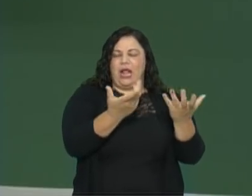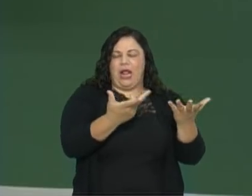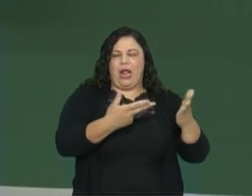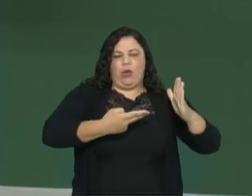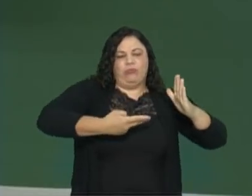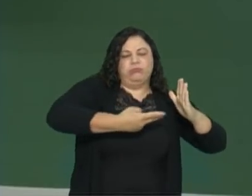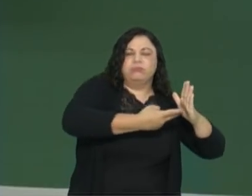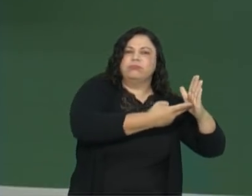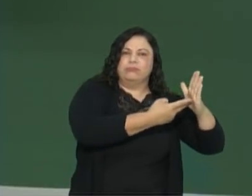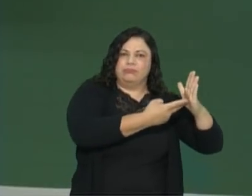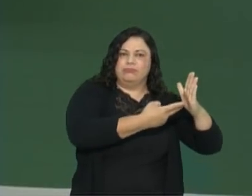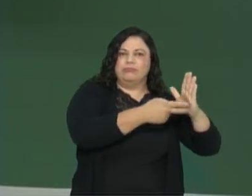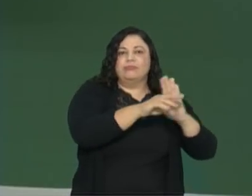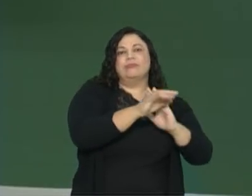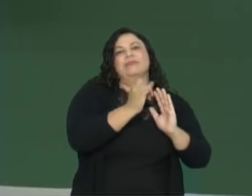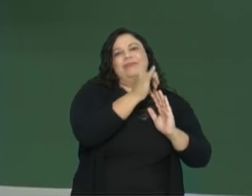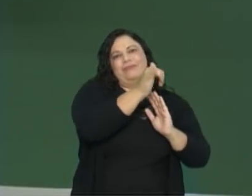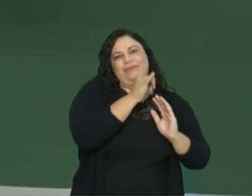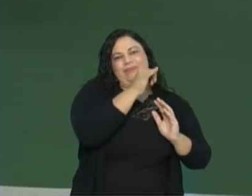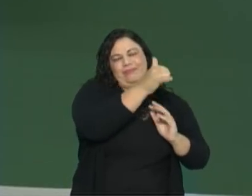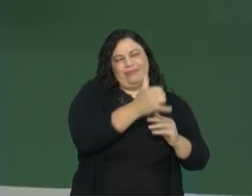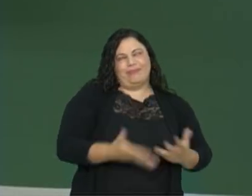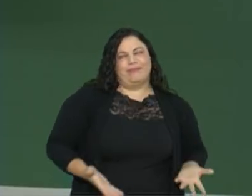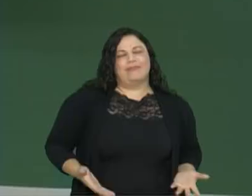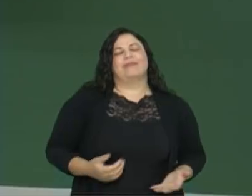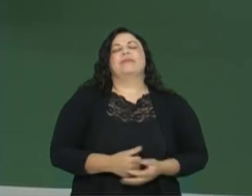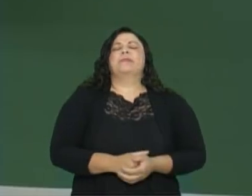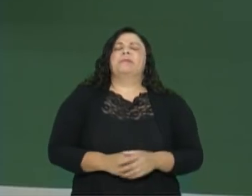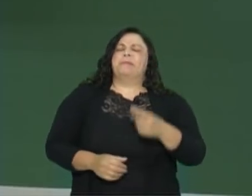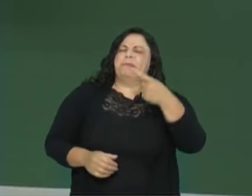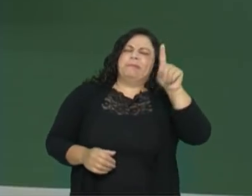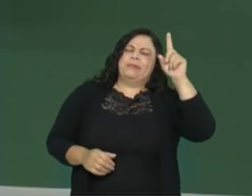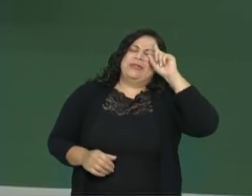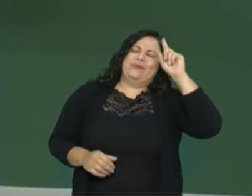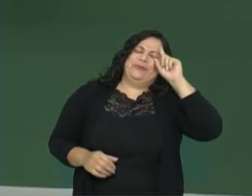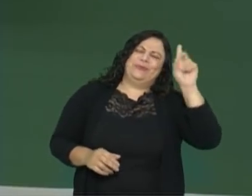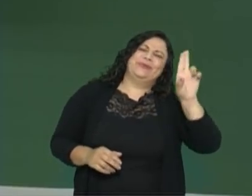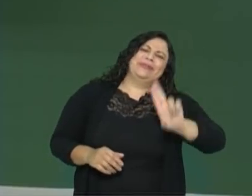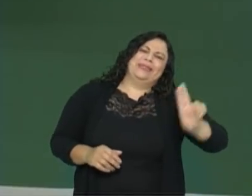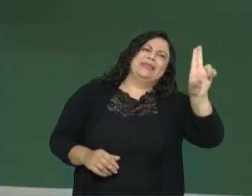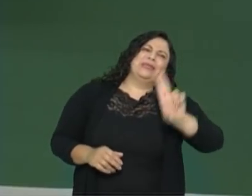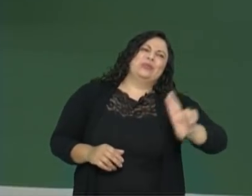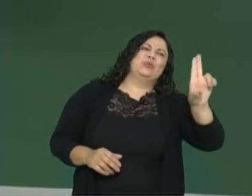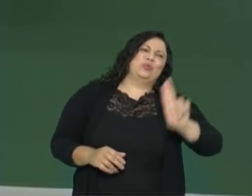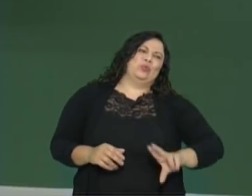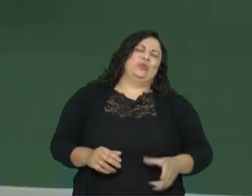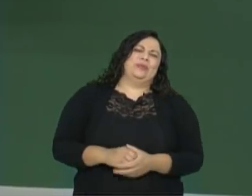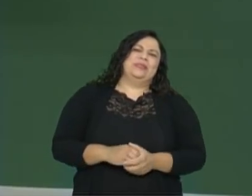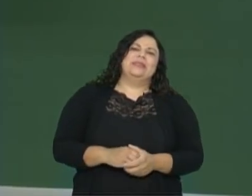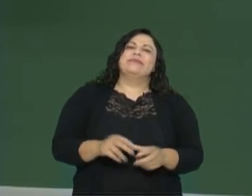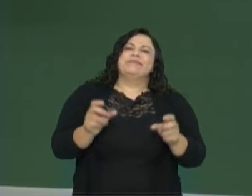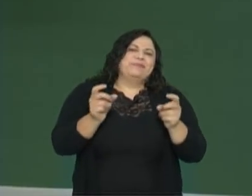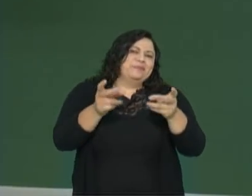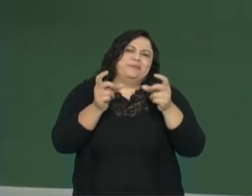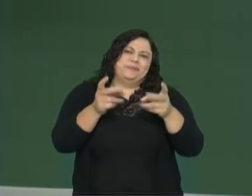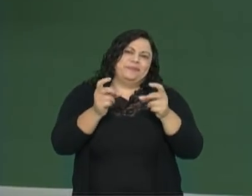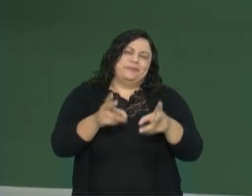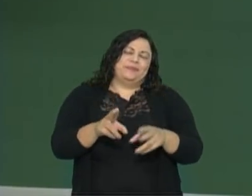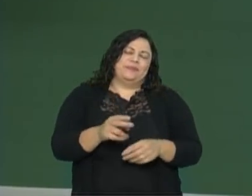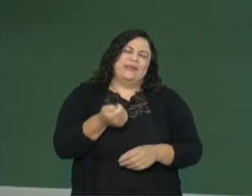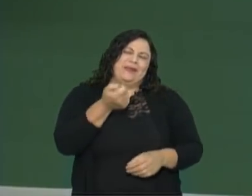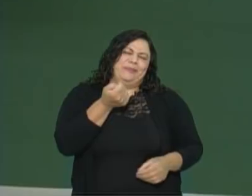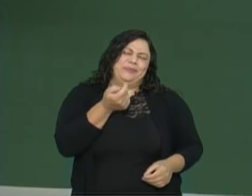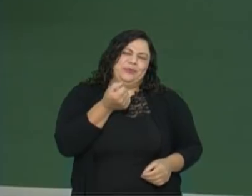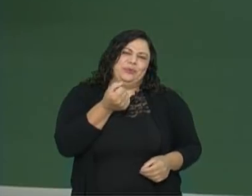e não é todo dia que alguém fabrica um telescópio gigante que usa nióbio. Então, o mercado demanda pouco, existe pouco mercado para se vender